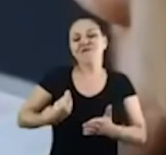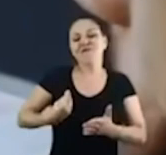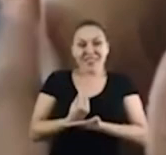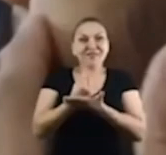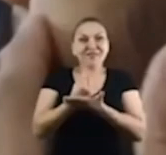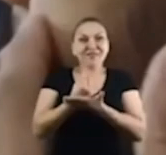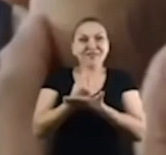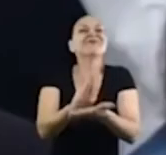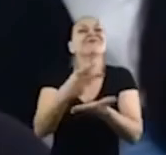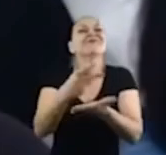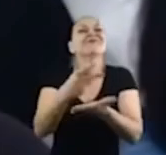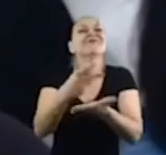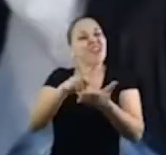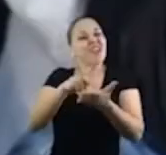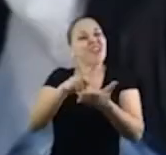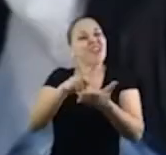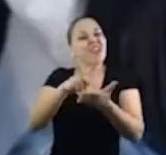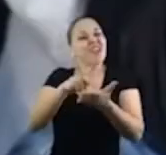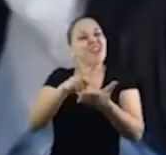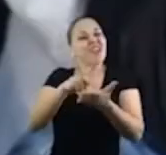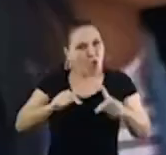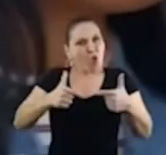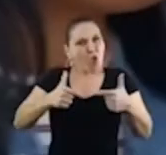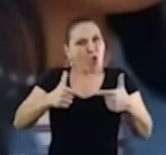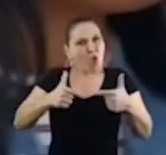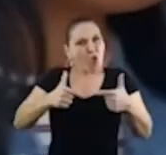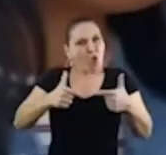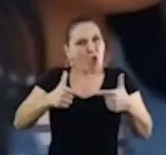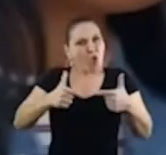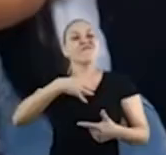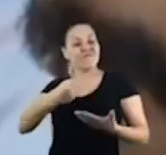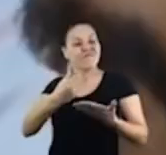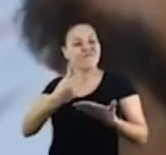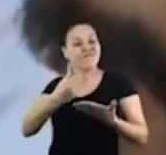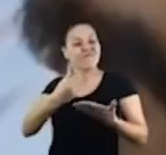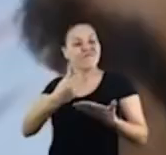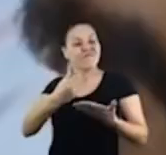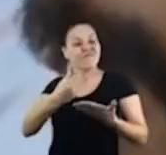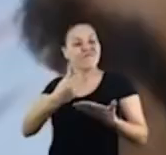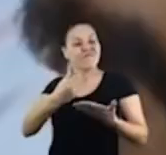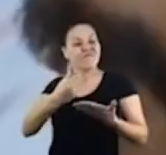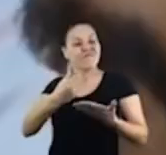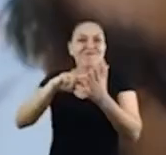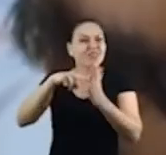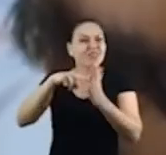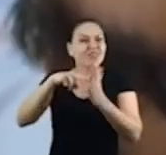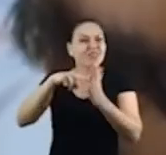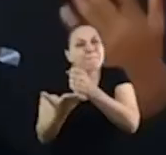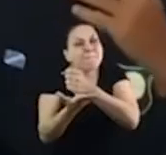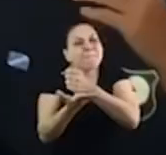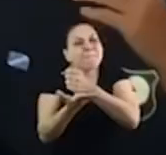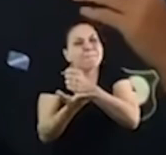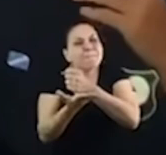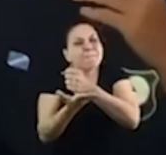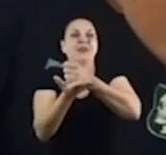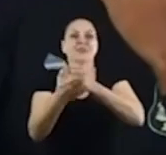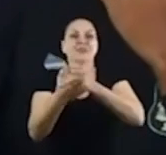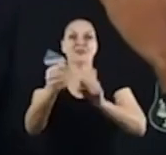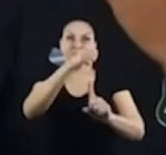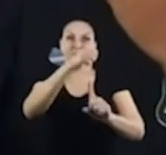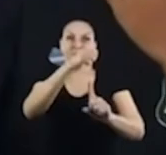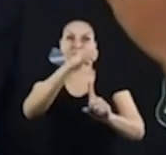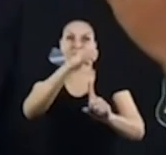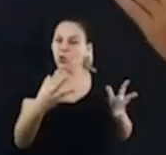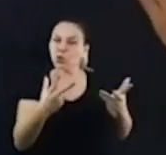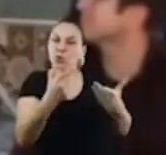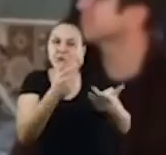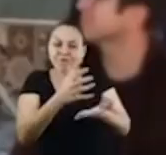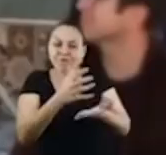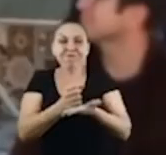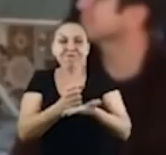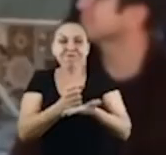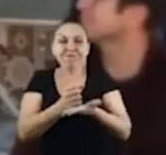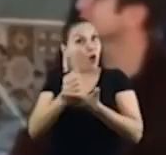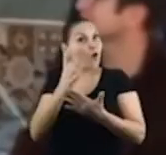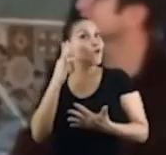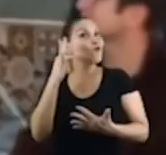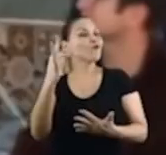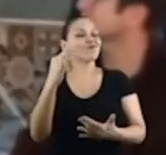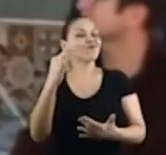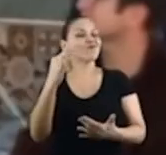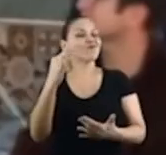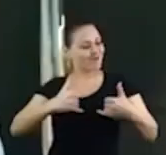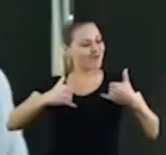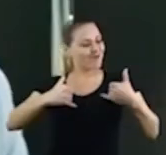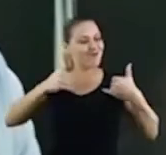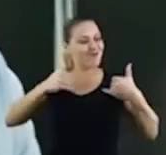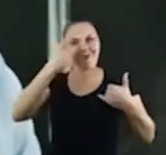de verdade por vocês. Por que não ouvi-los? A família é a base da sociedade. Você vai se orgulhar lá na